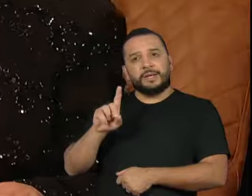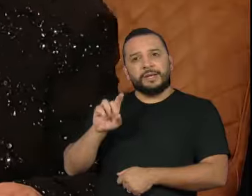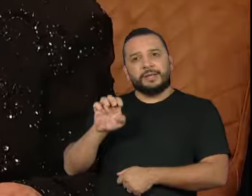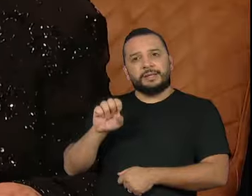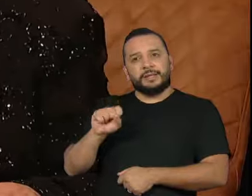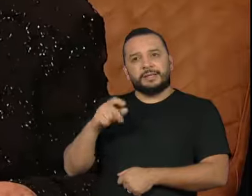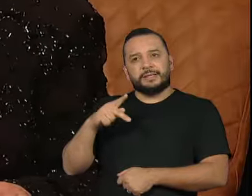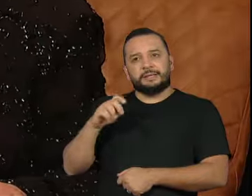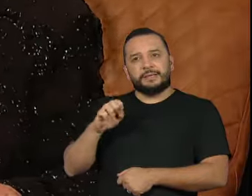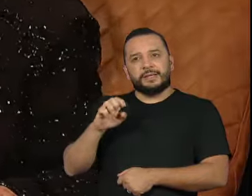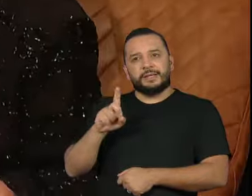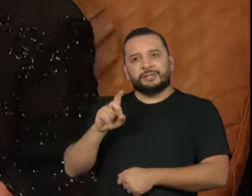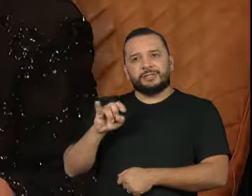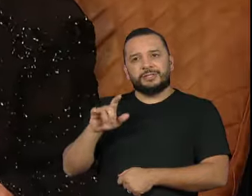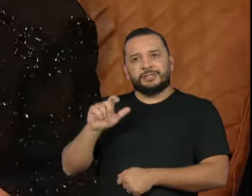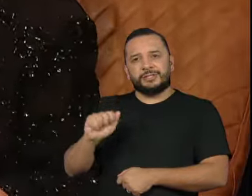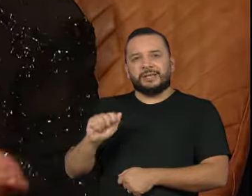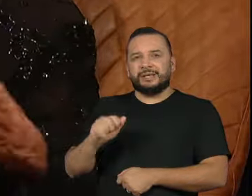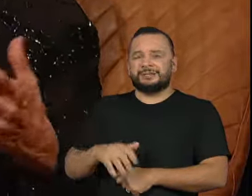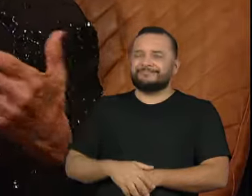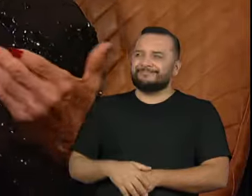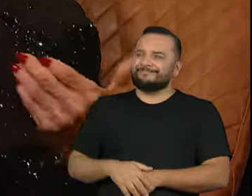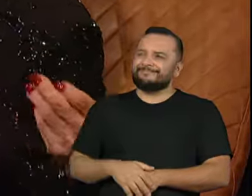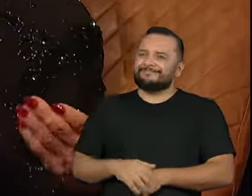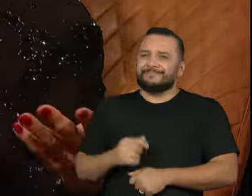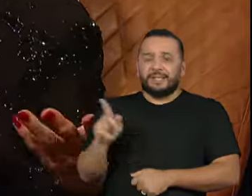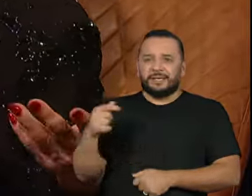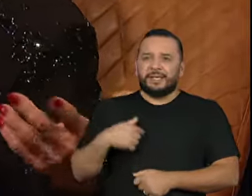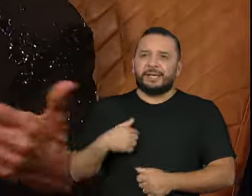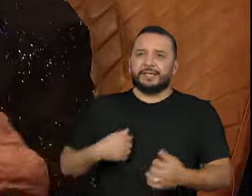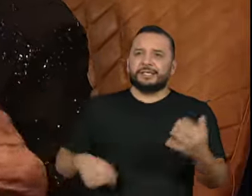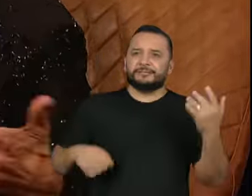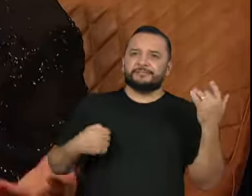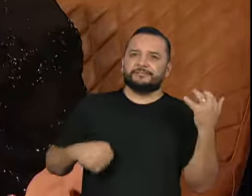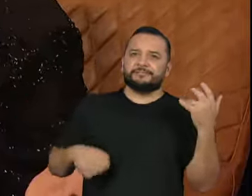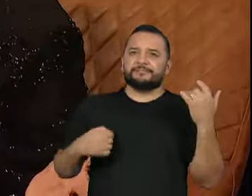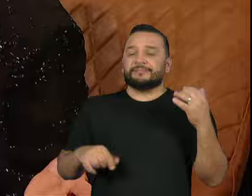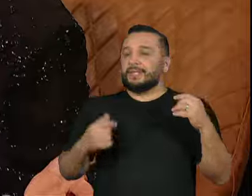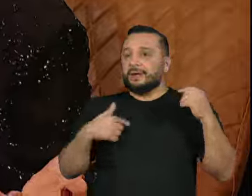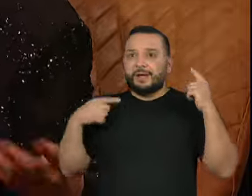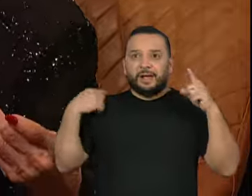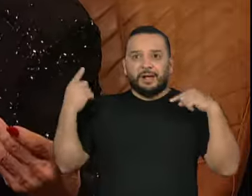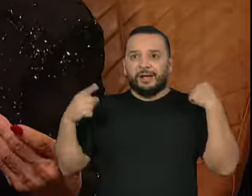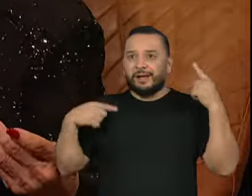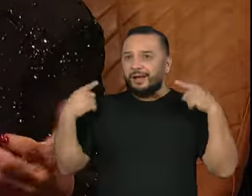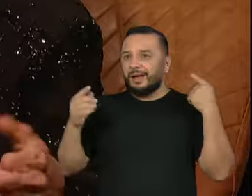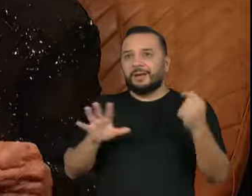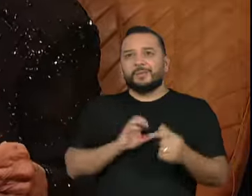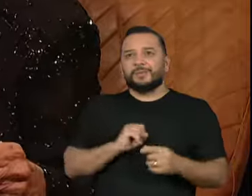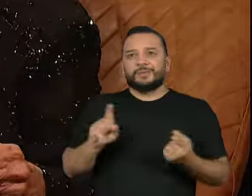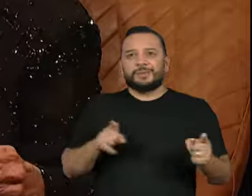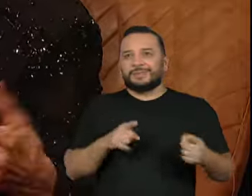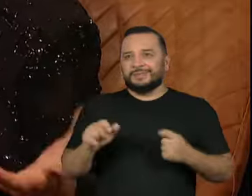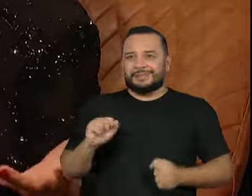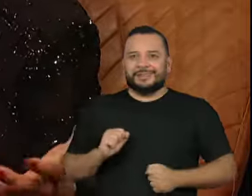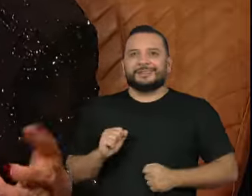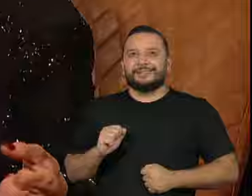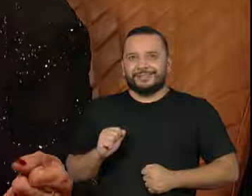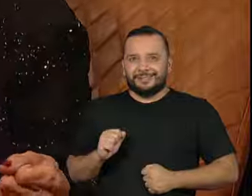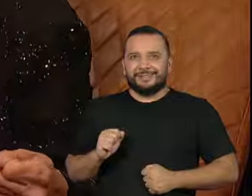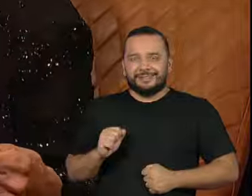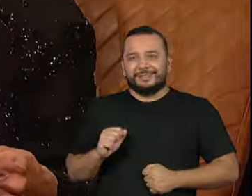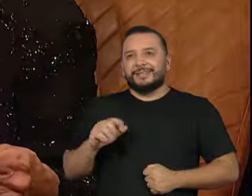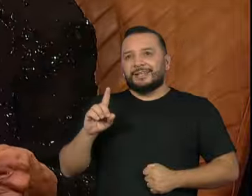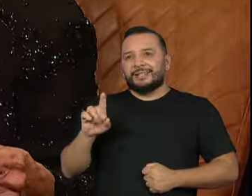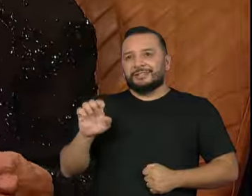disse, engraçado, não sou muito dessa... Aí ele pega o violão e toca, né? Eu fiquei enlouquecida, né, com a música. E que era o De Tanto